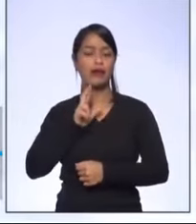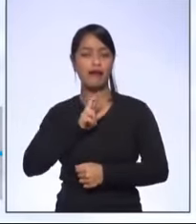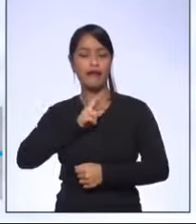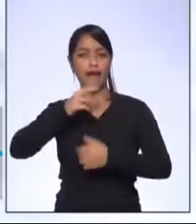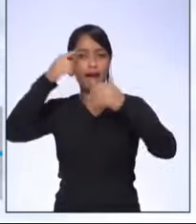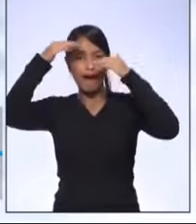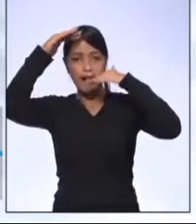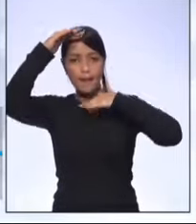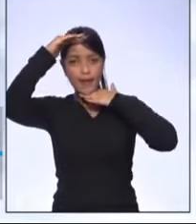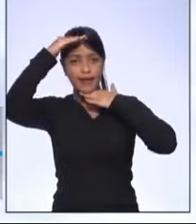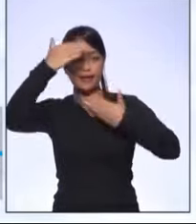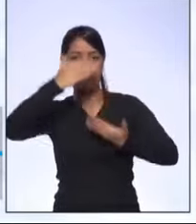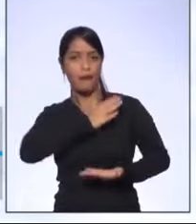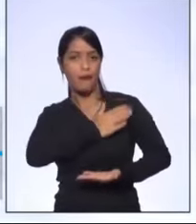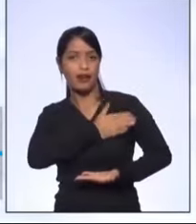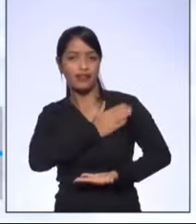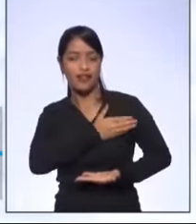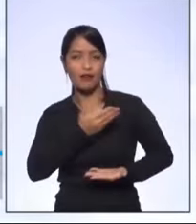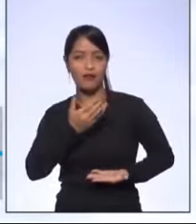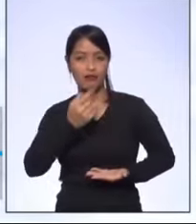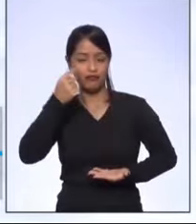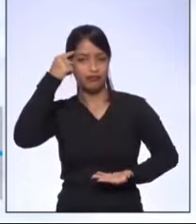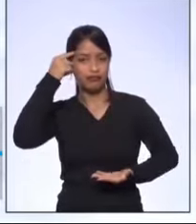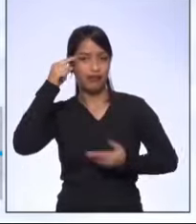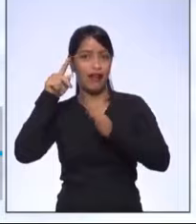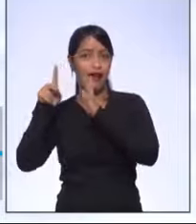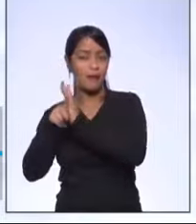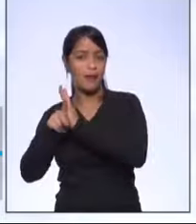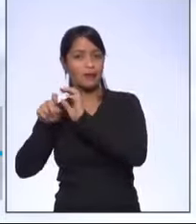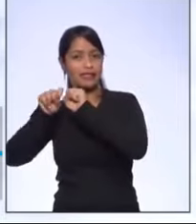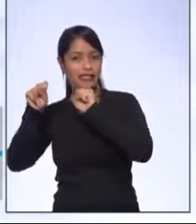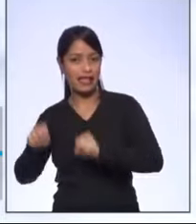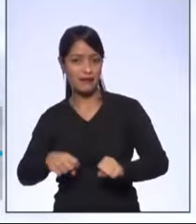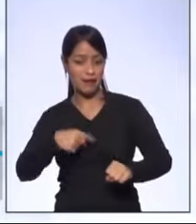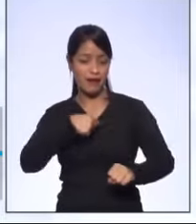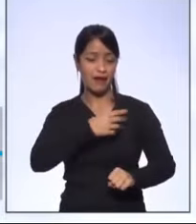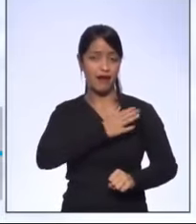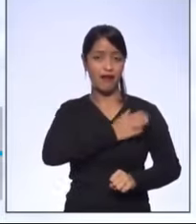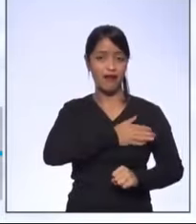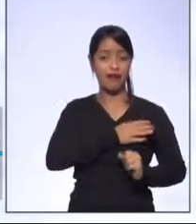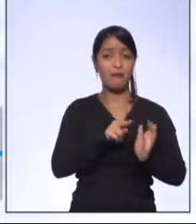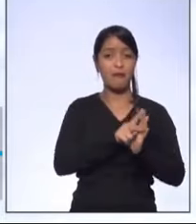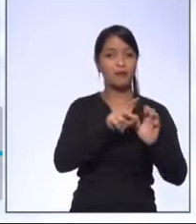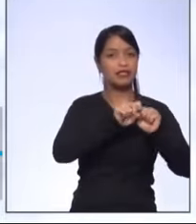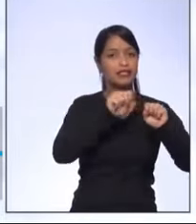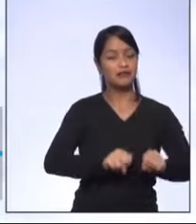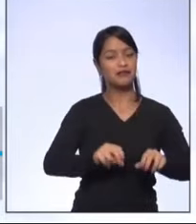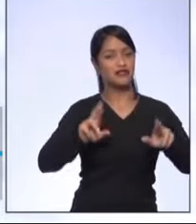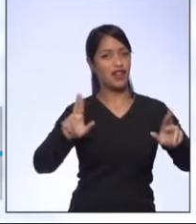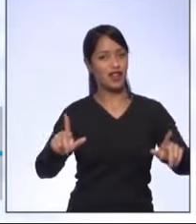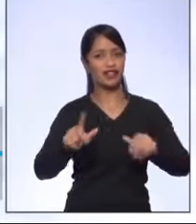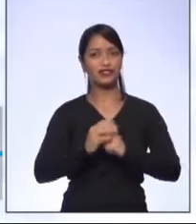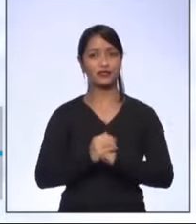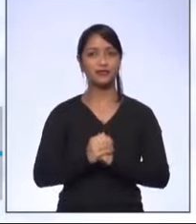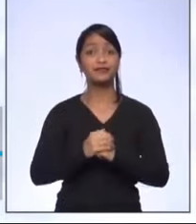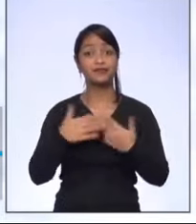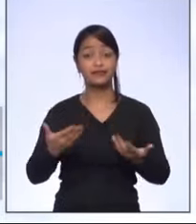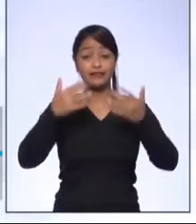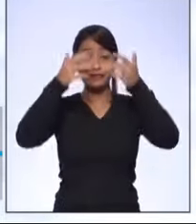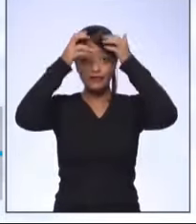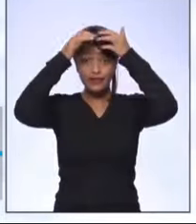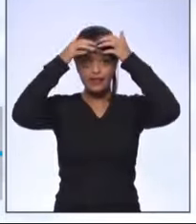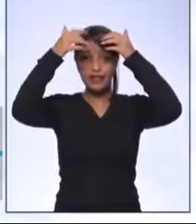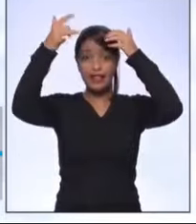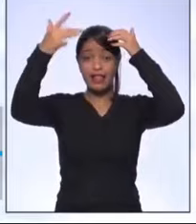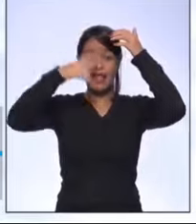vendo? A cabeça é complexa, né? Aqui, ó, eu tenho aqui na minha cabeça, eu tenho o cérebro que faz parte do sistema nervoso, tem um monte de neurônio aqui, mas